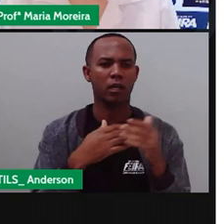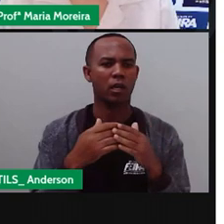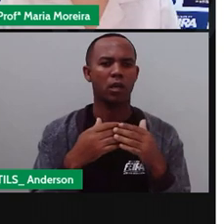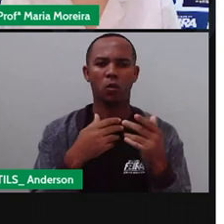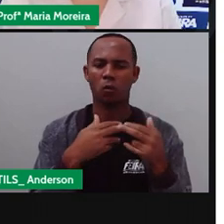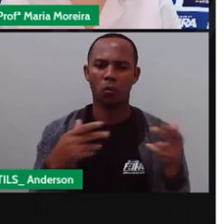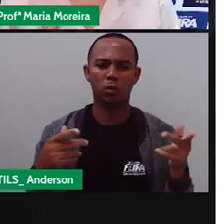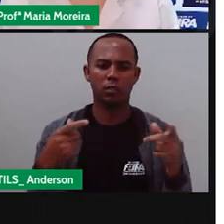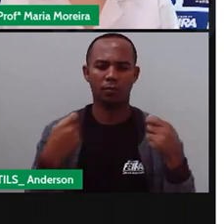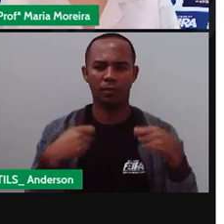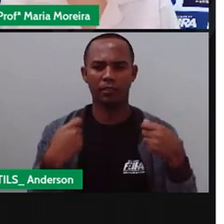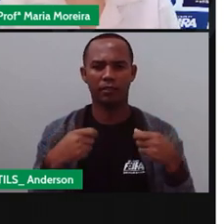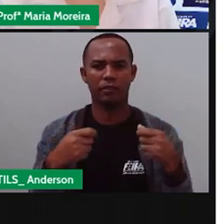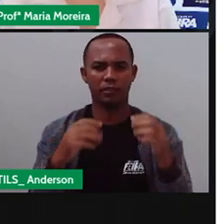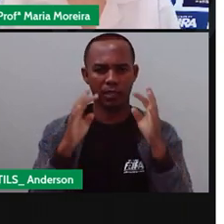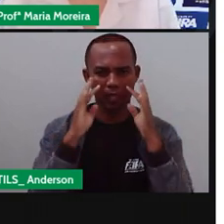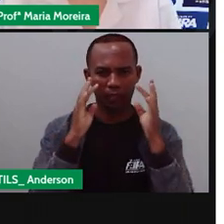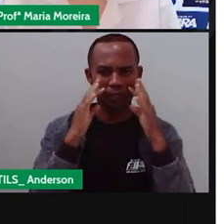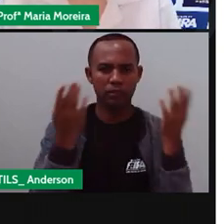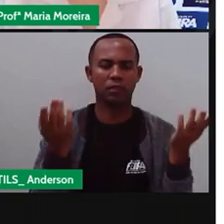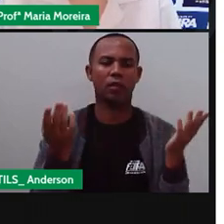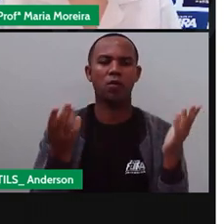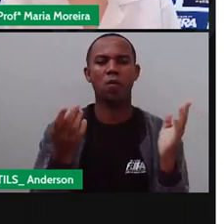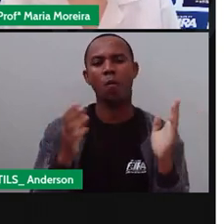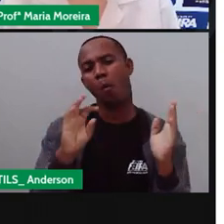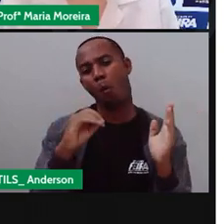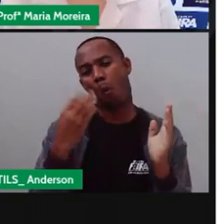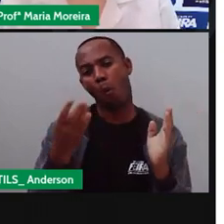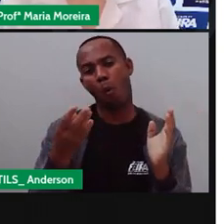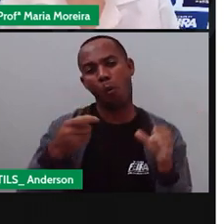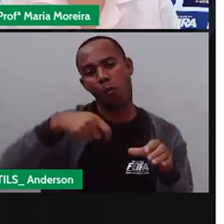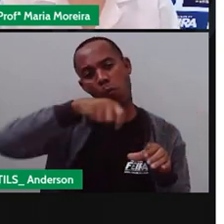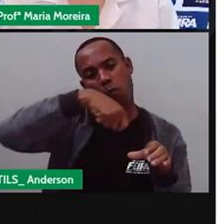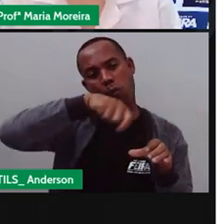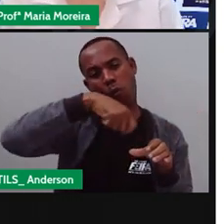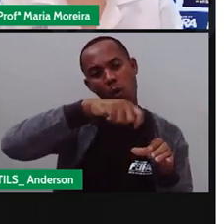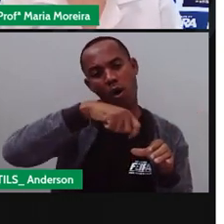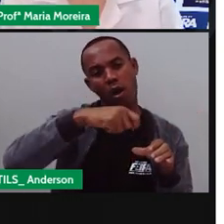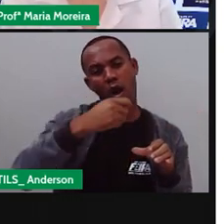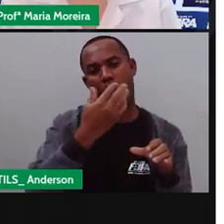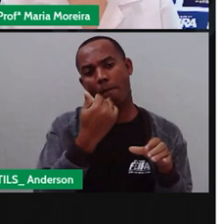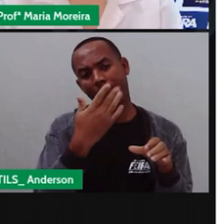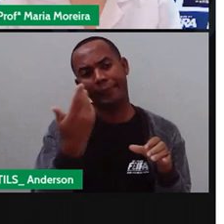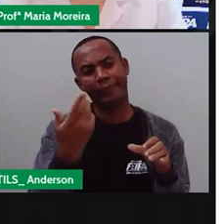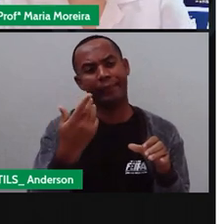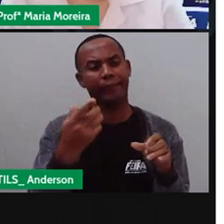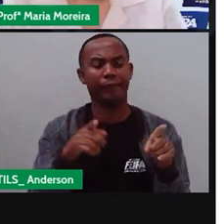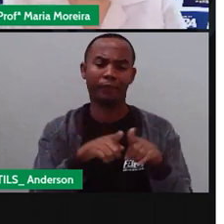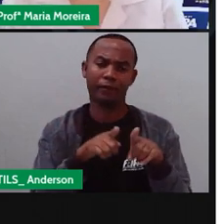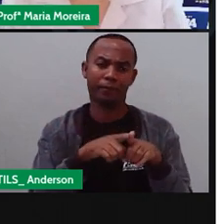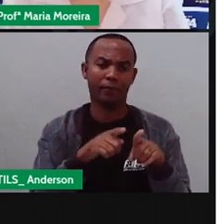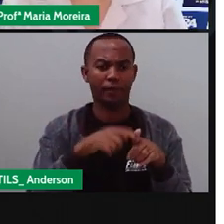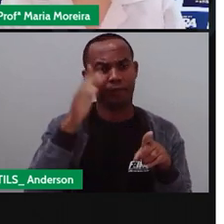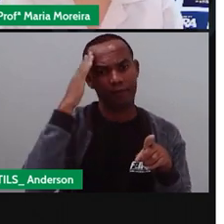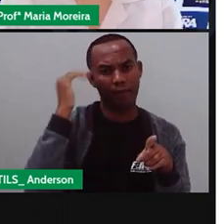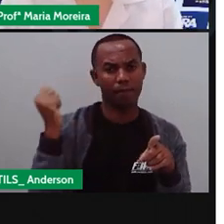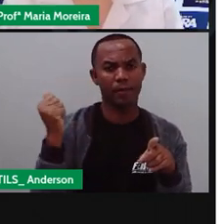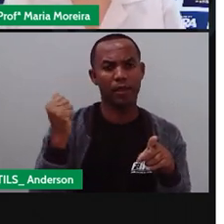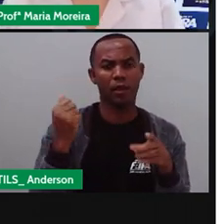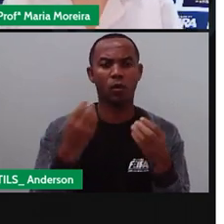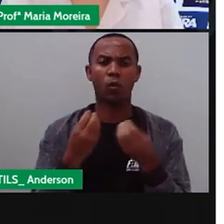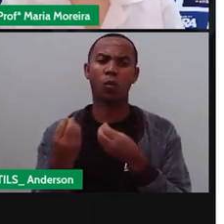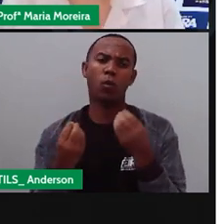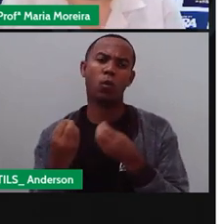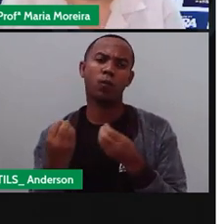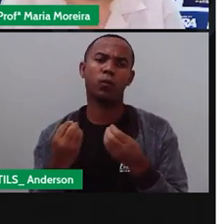de texto. Se for uma receita, o que for, a gente precisa o quê? Estar atento e saber, né, quais são